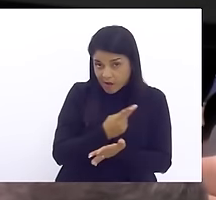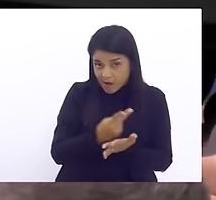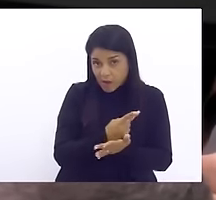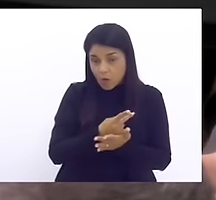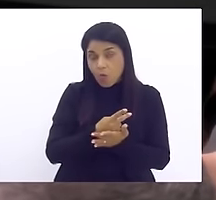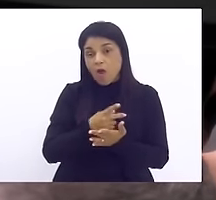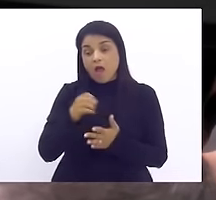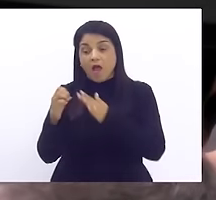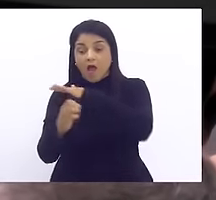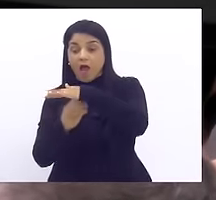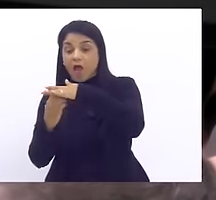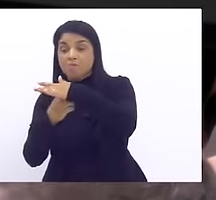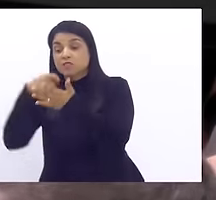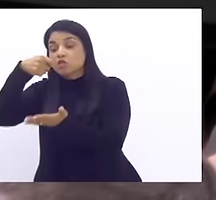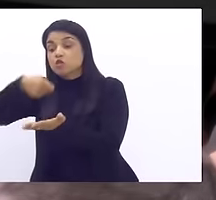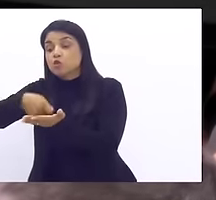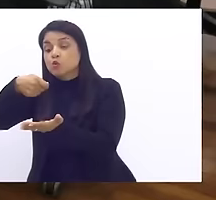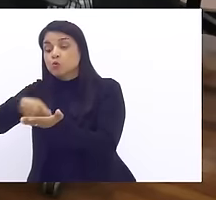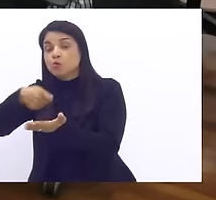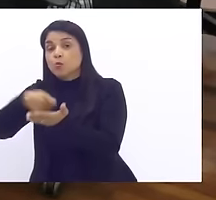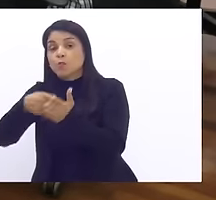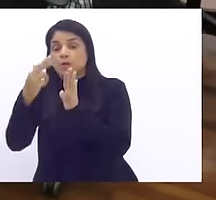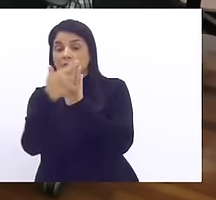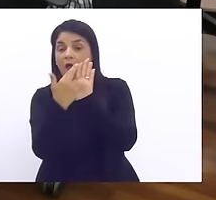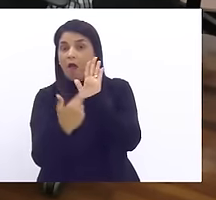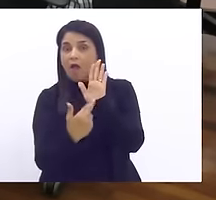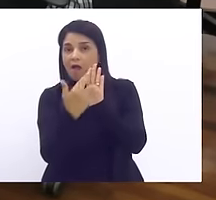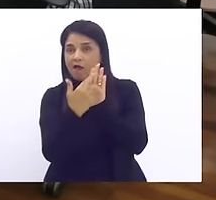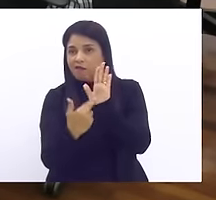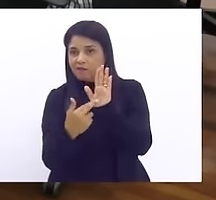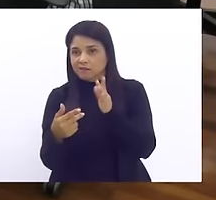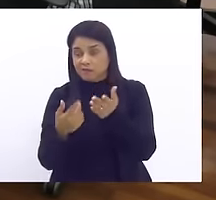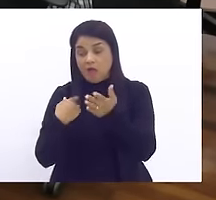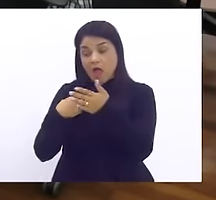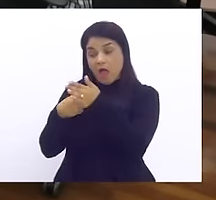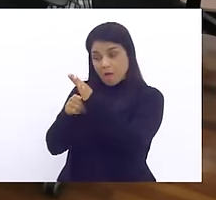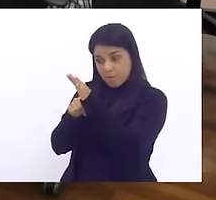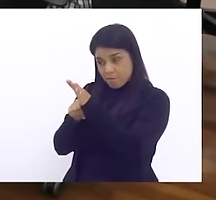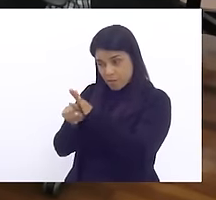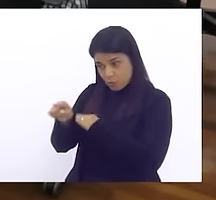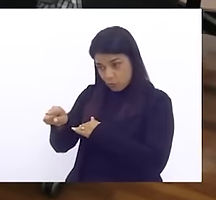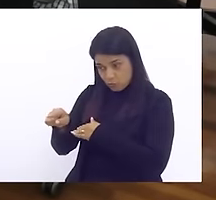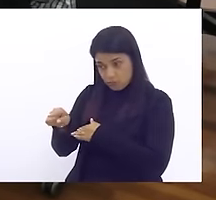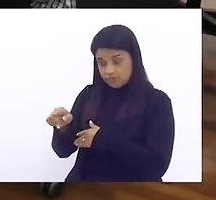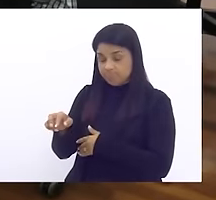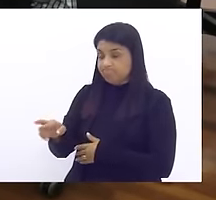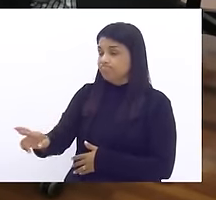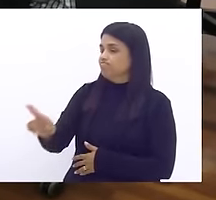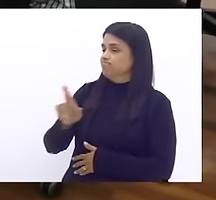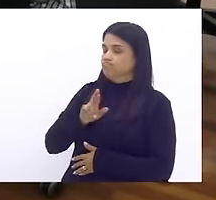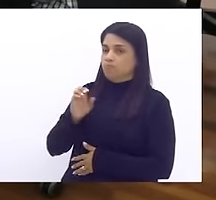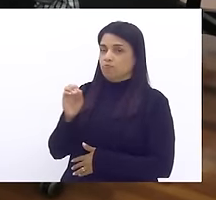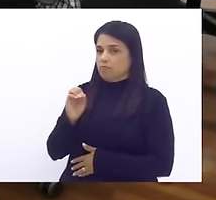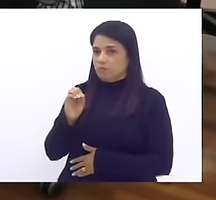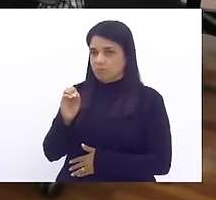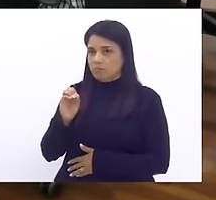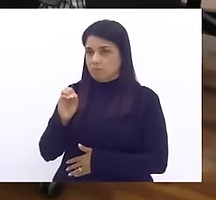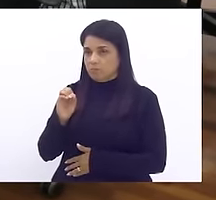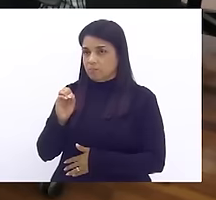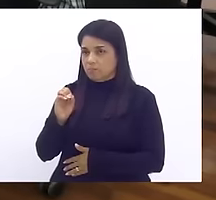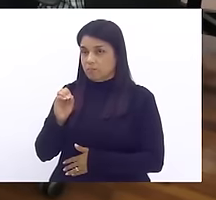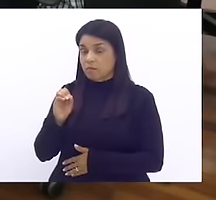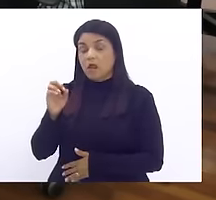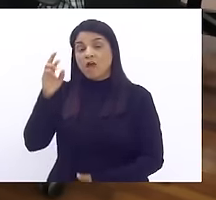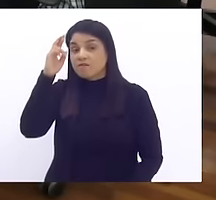regularidade do ponto de vista a senhora não respondeu e fica vivo